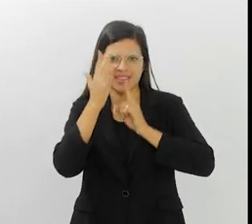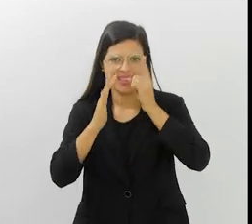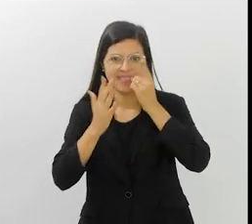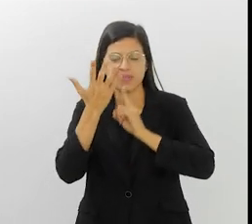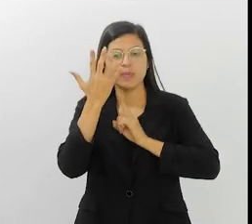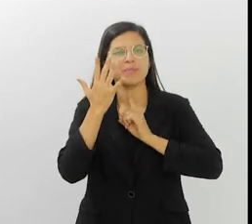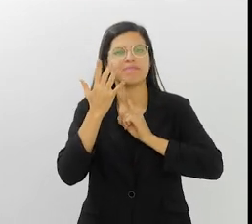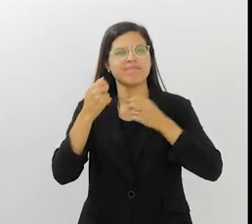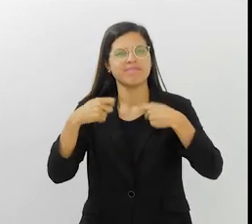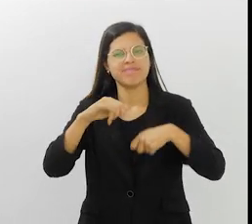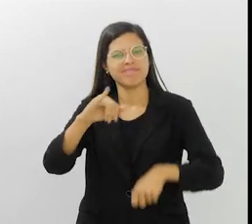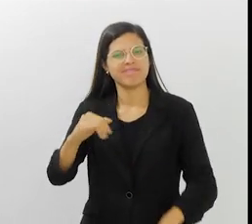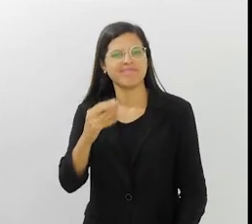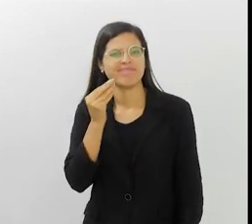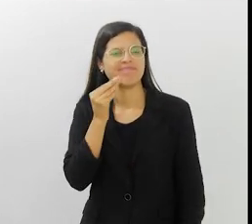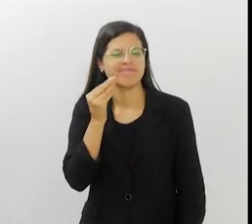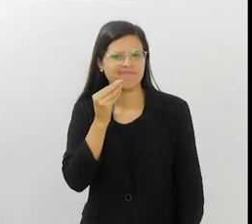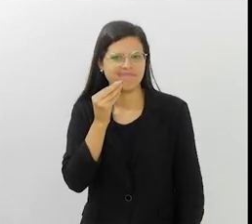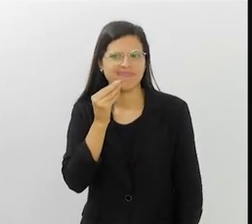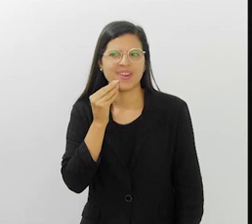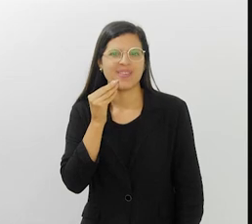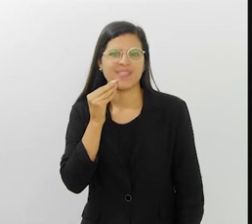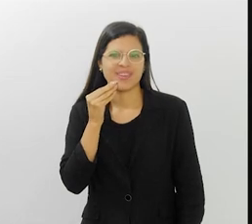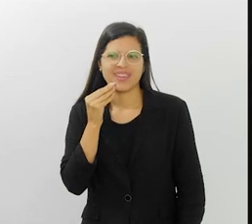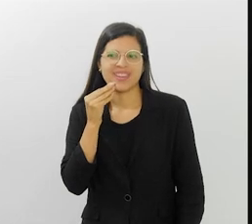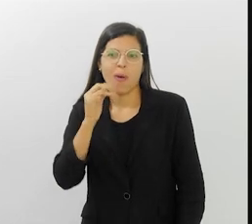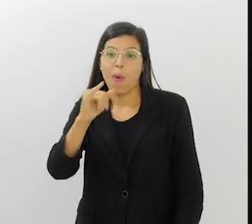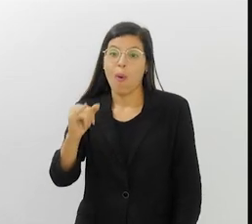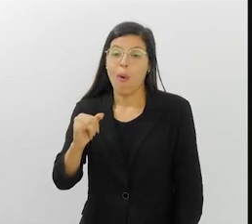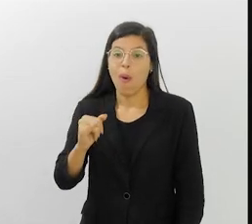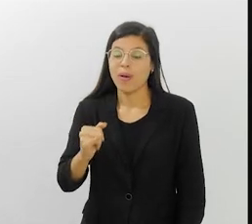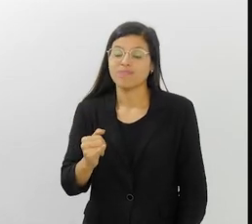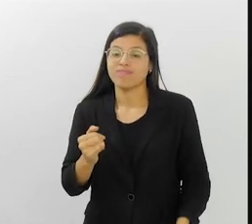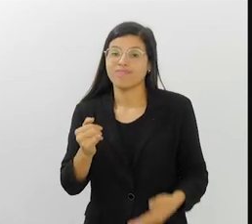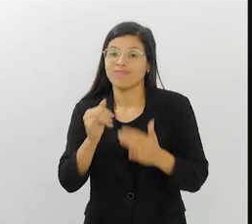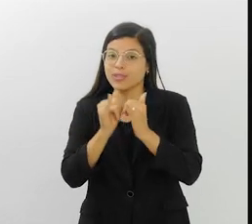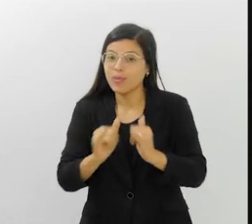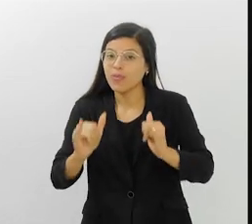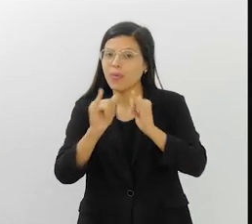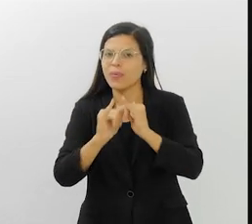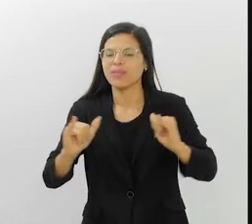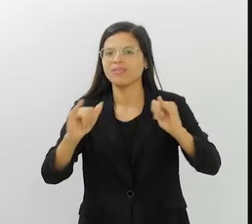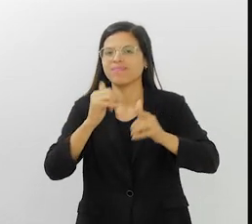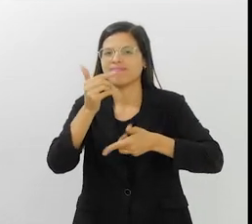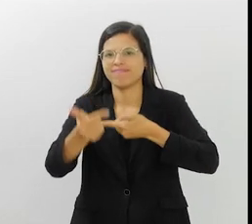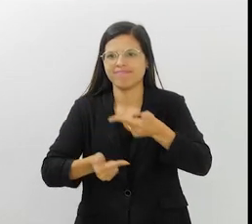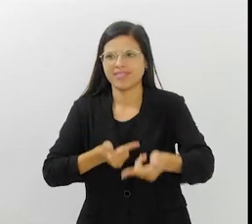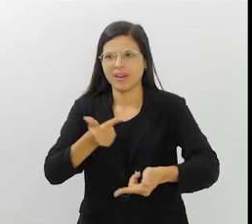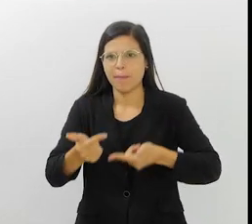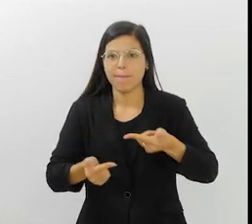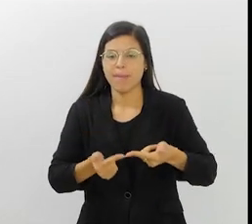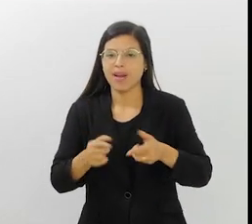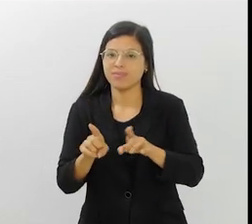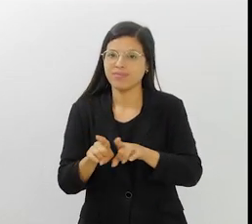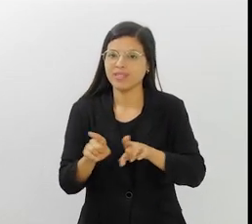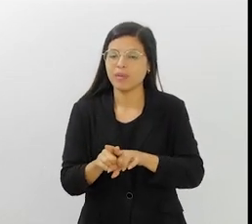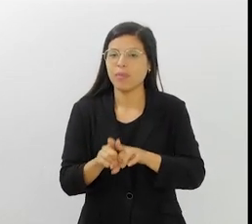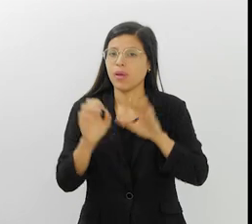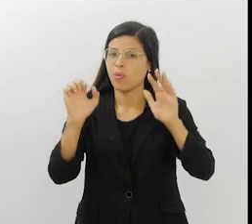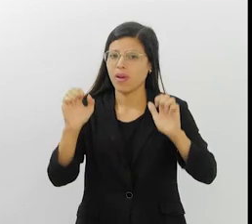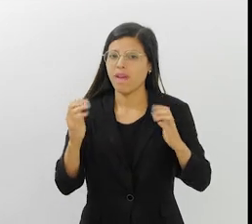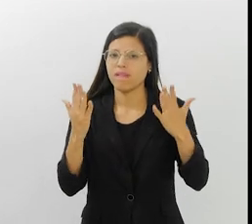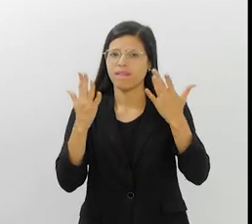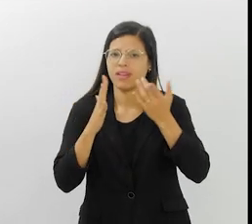a gente tem que aproveitar essas janelas para poder divulgar o nosso trabalho e divulgar a própria festa,